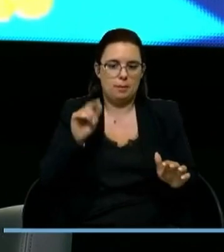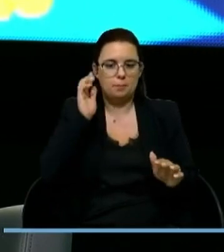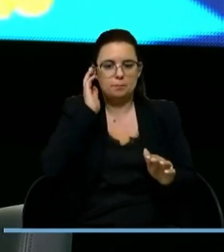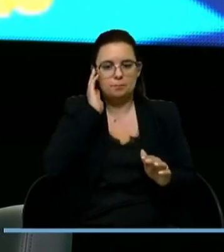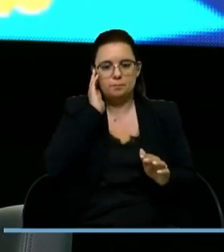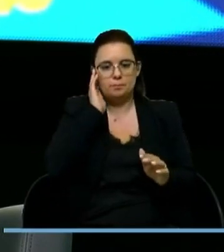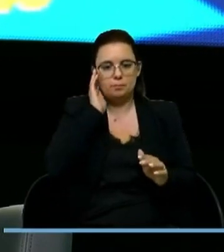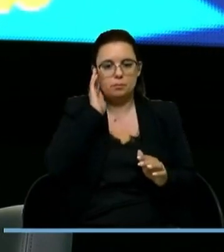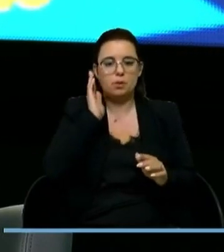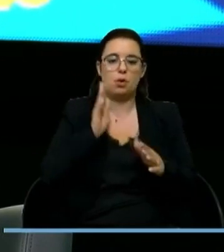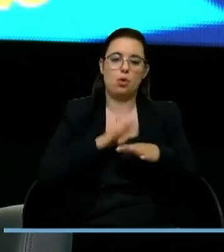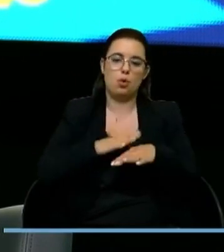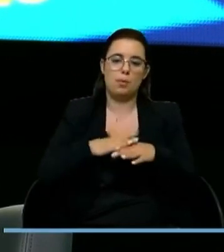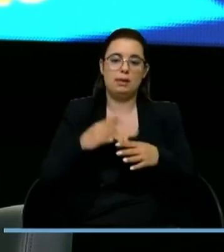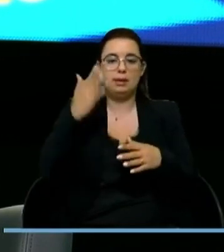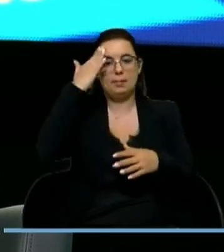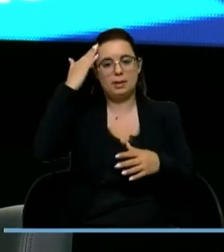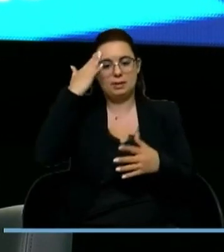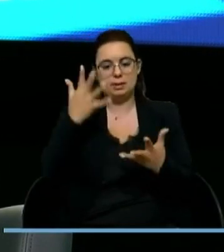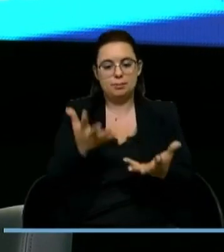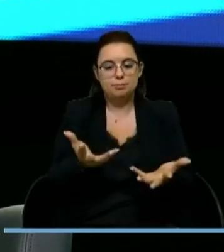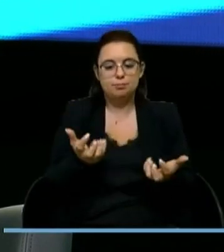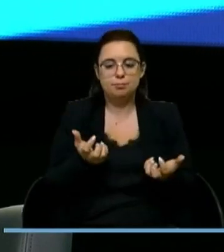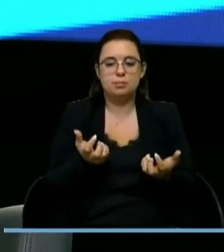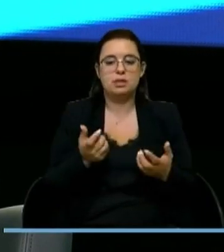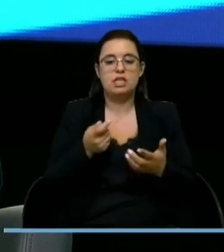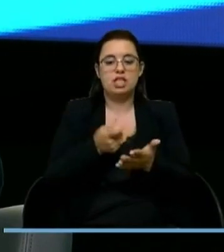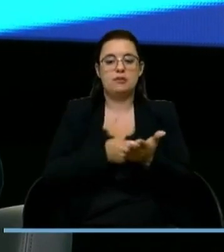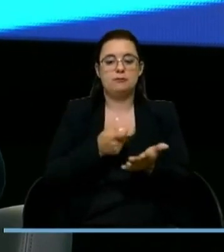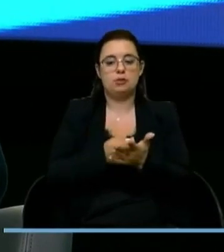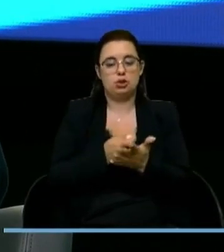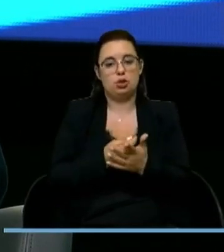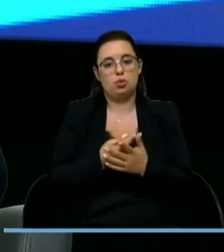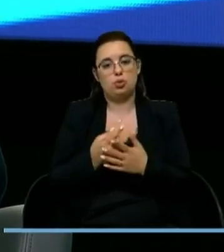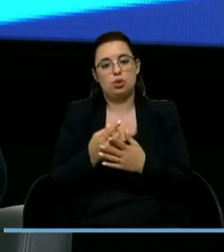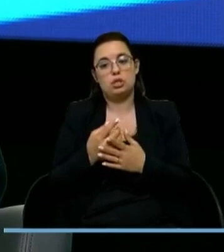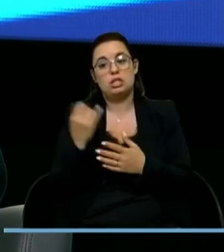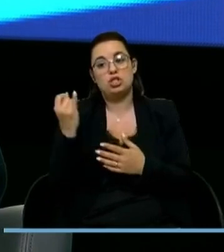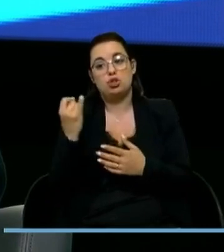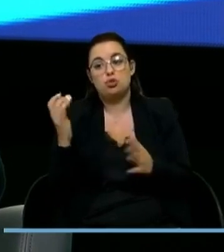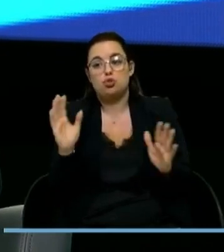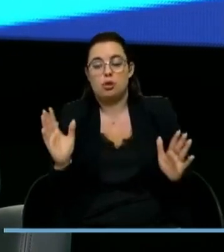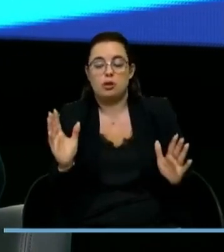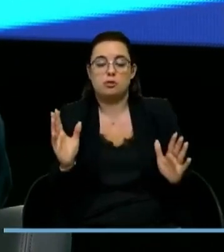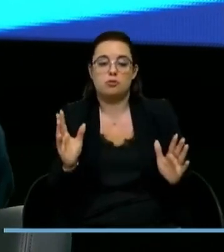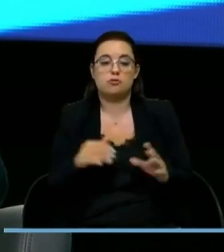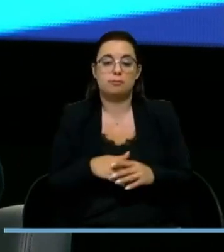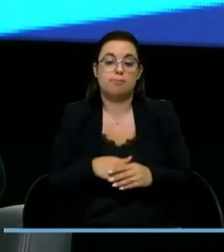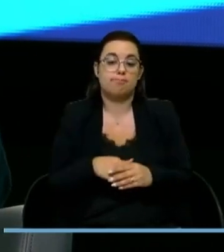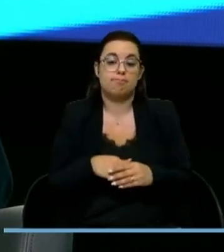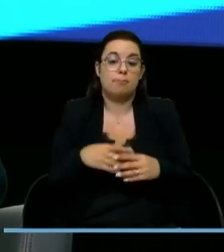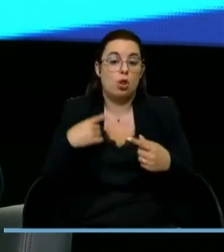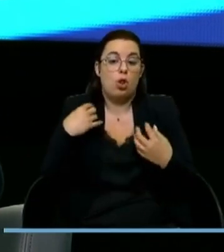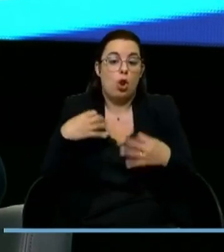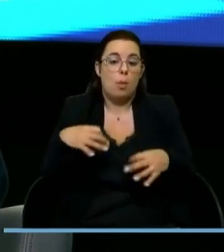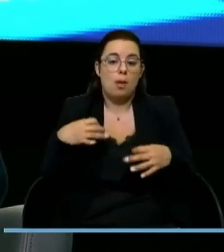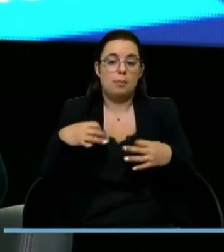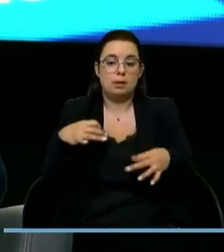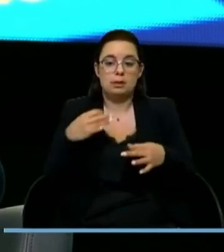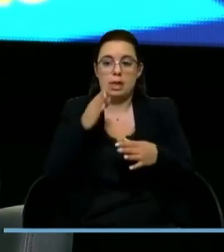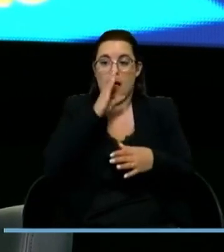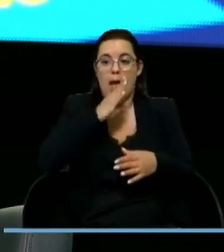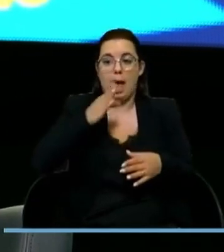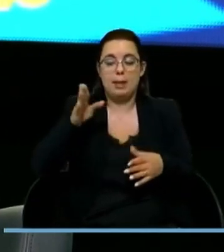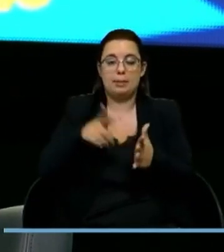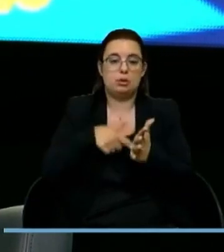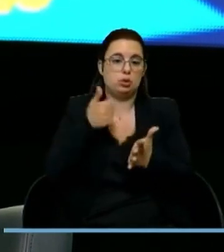pela capacidade de atração de um conjunto de investidores que normalmente são investidores institucionais e, portanto, que tradicionalmente estão